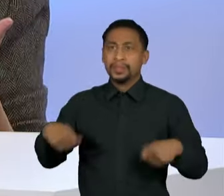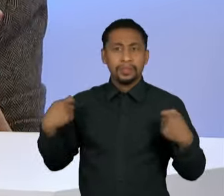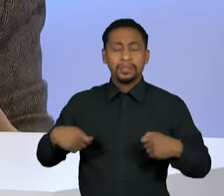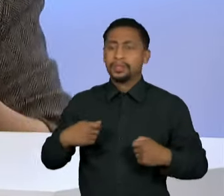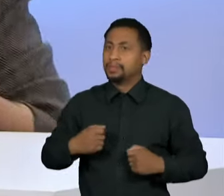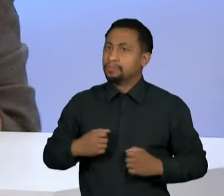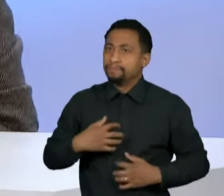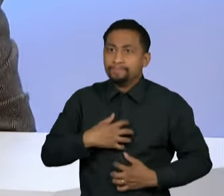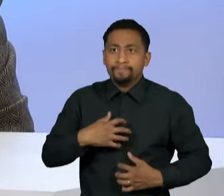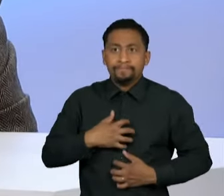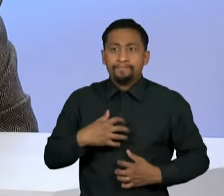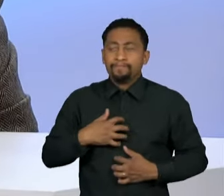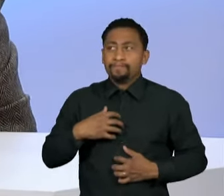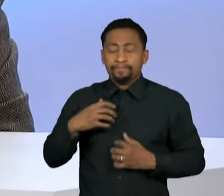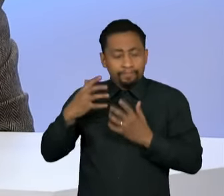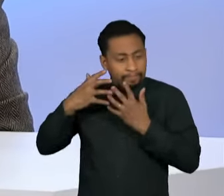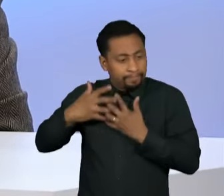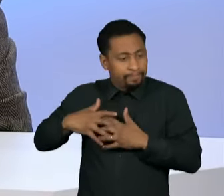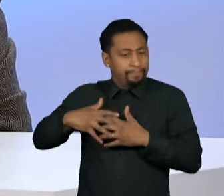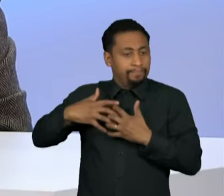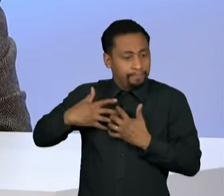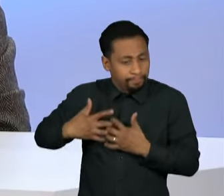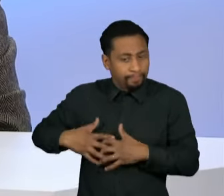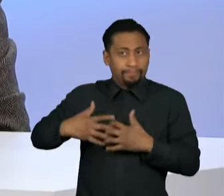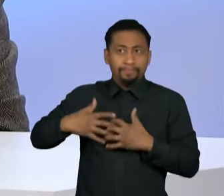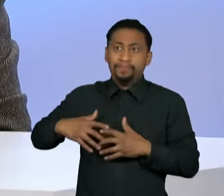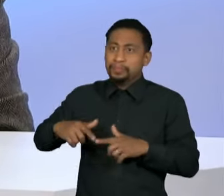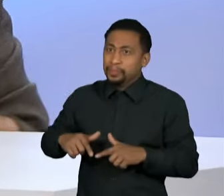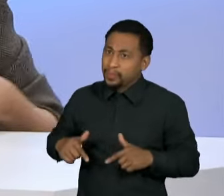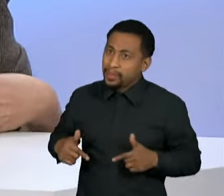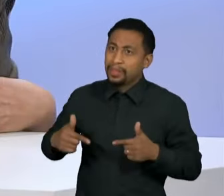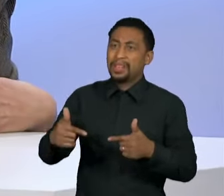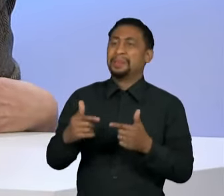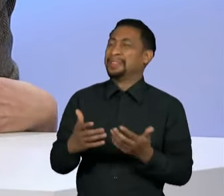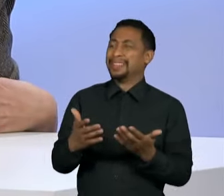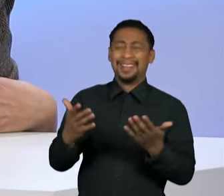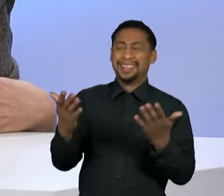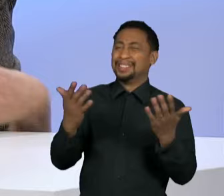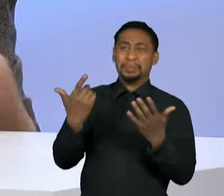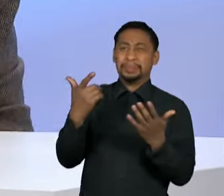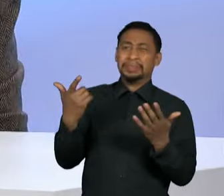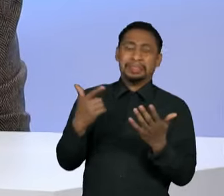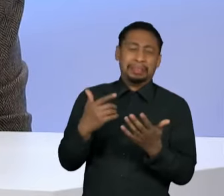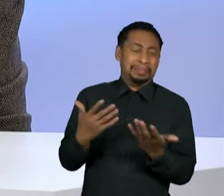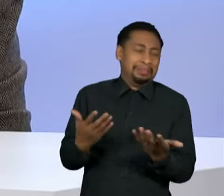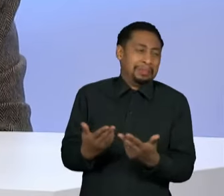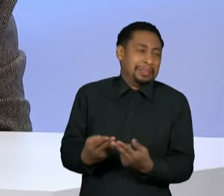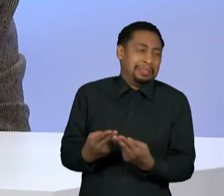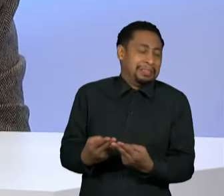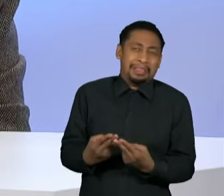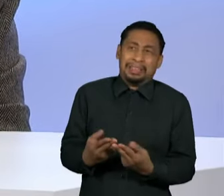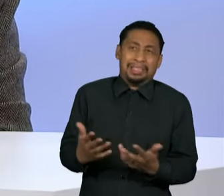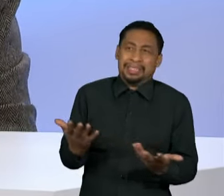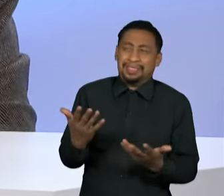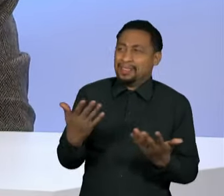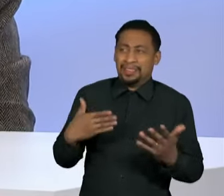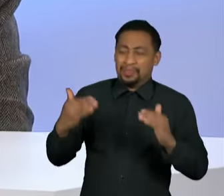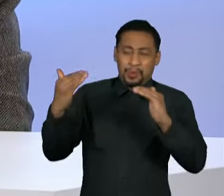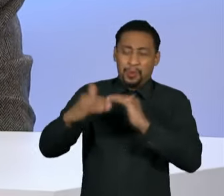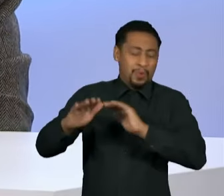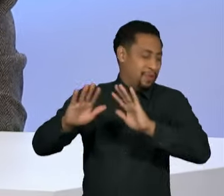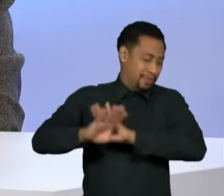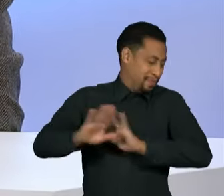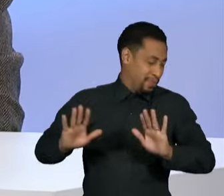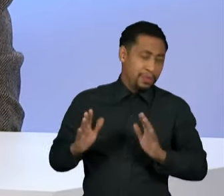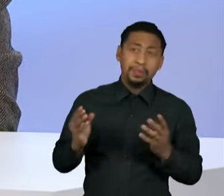e emocional para investir nessas discussões. E parece que a gente tem cada vez menos. Como é que a gente sai dessa armadilha? Será que dá